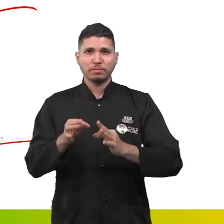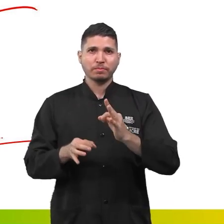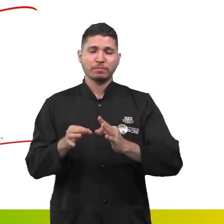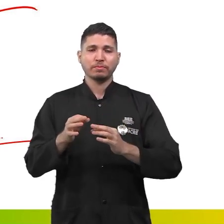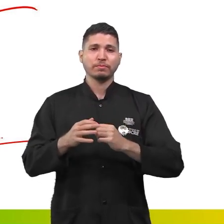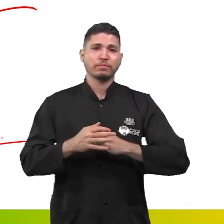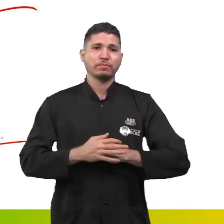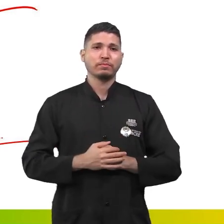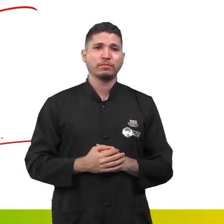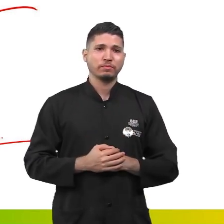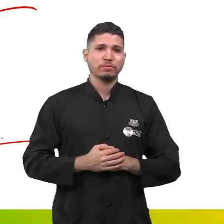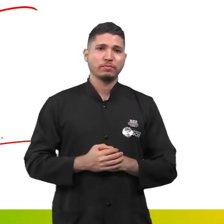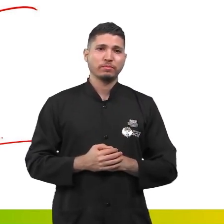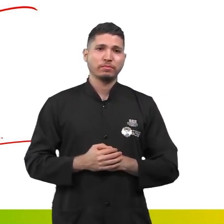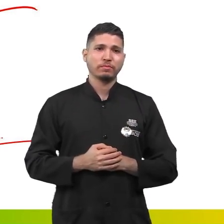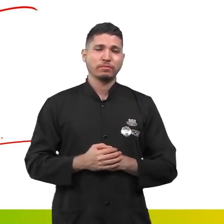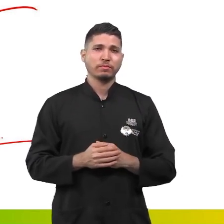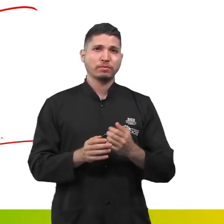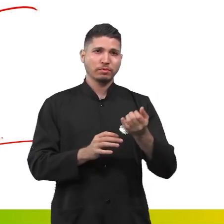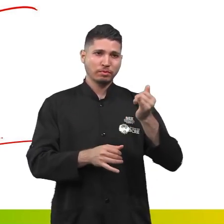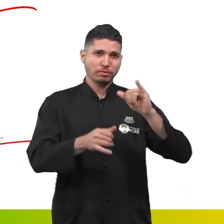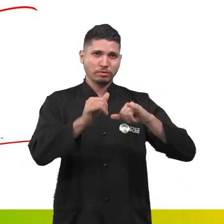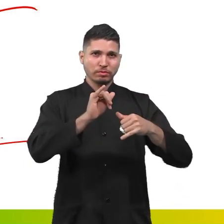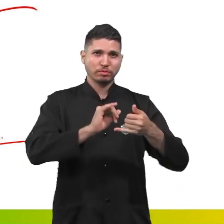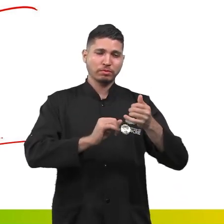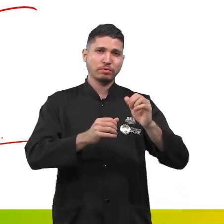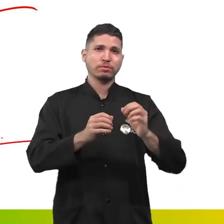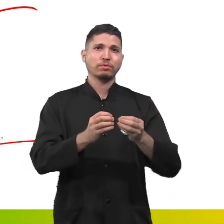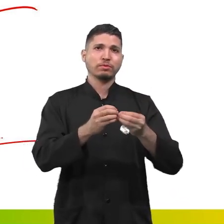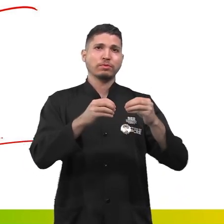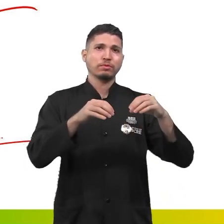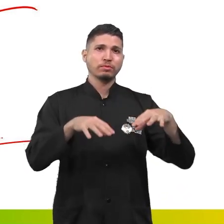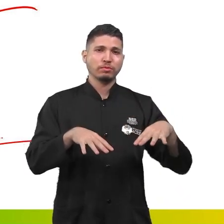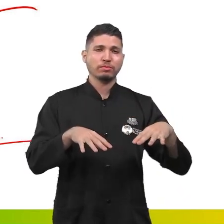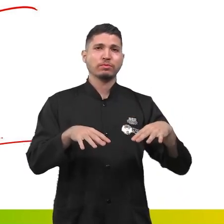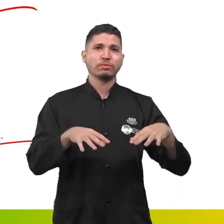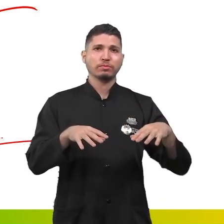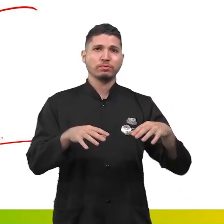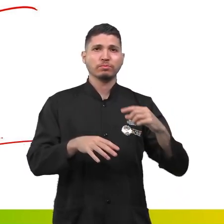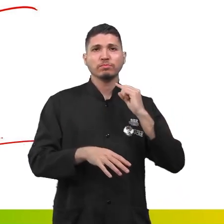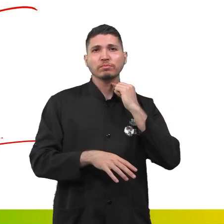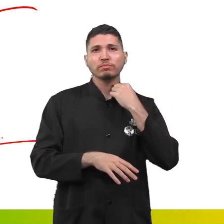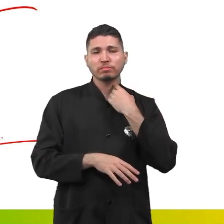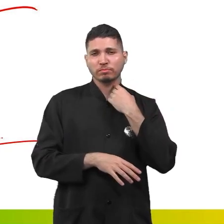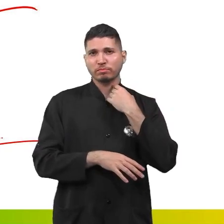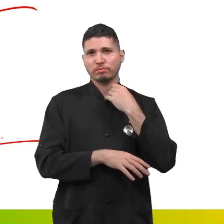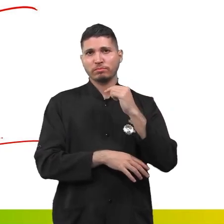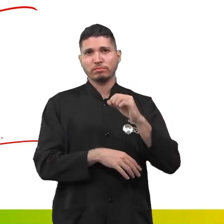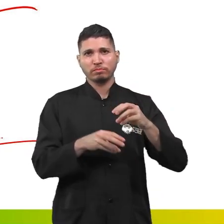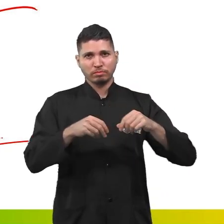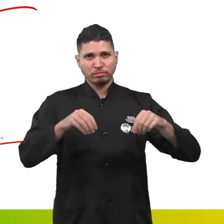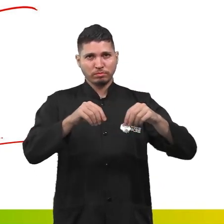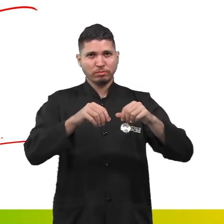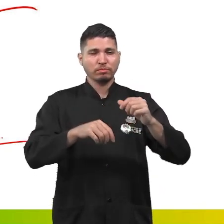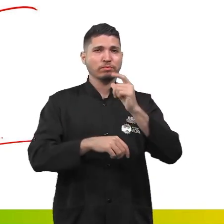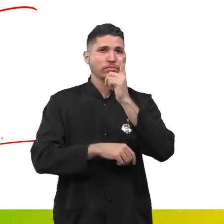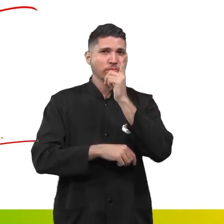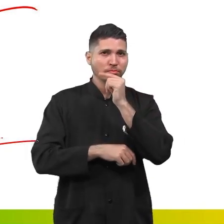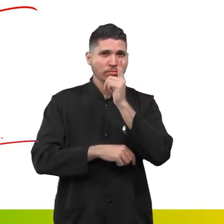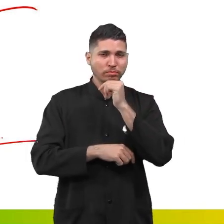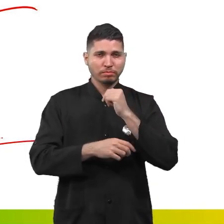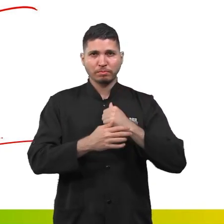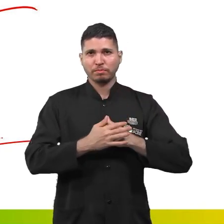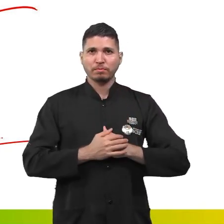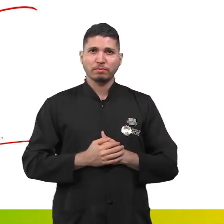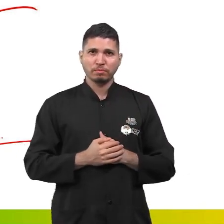esses rejeitos aí contaminaram a água, contaminaram o solo e causaram enorme destruição.